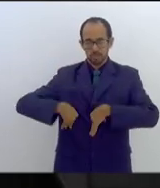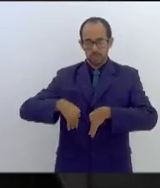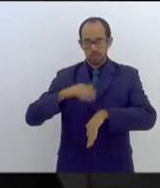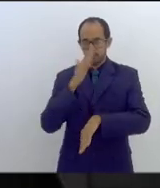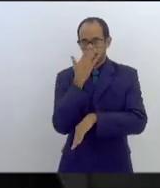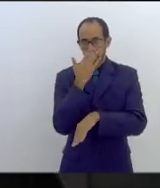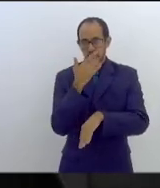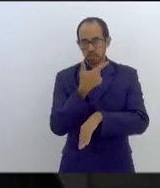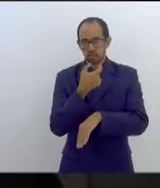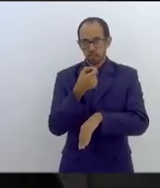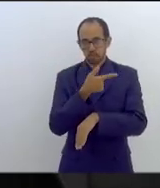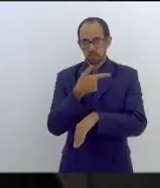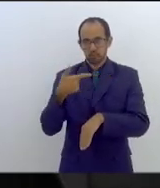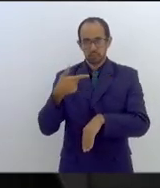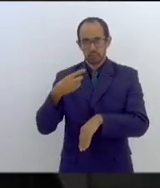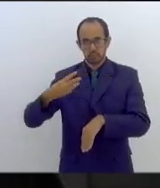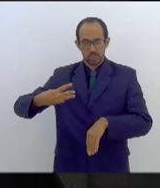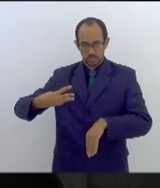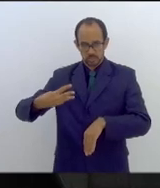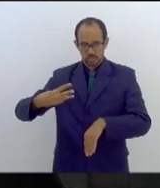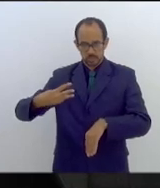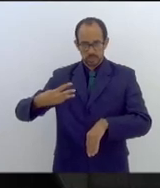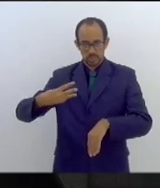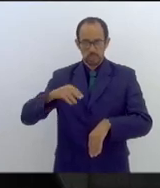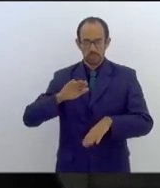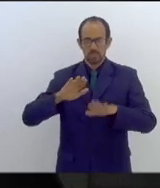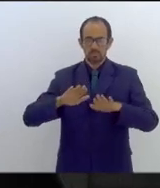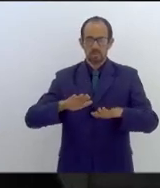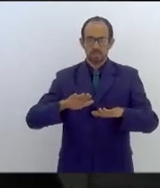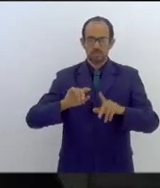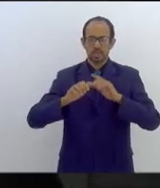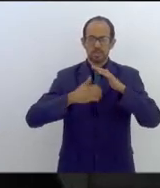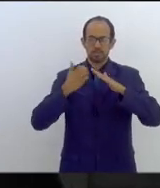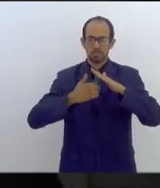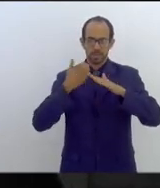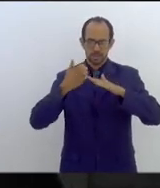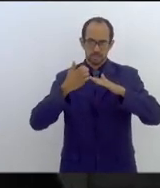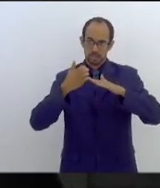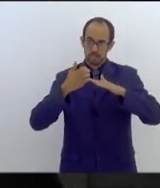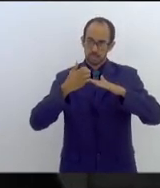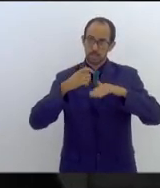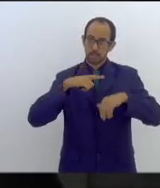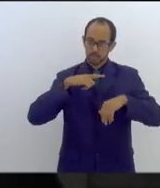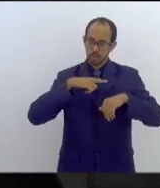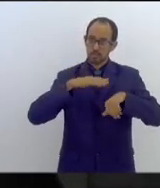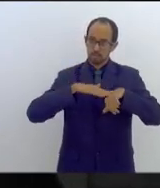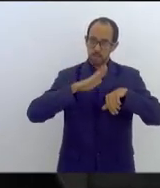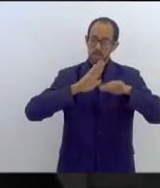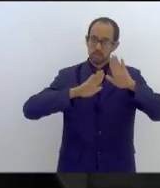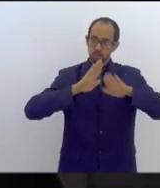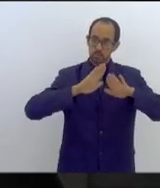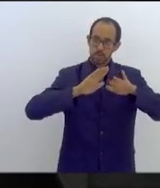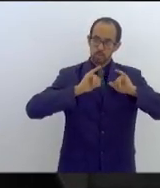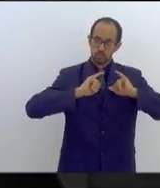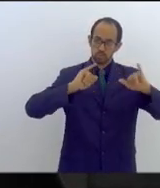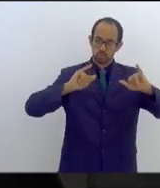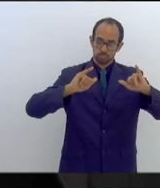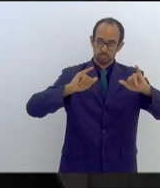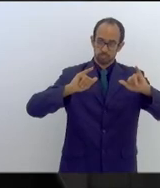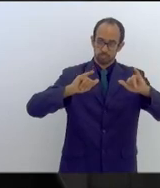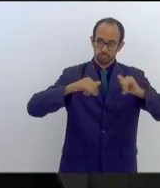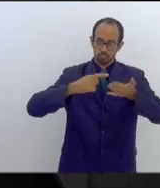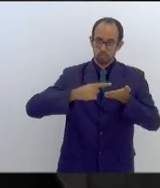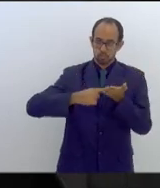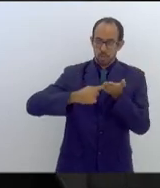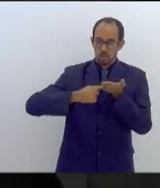de 2023. Bom, a concessionária foi mais prudente ao anunciar que as bases de um